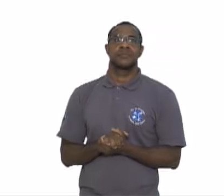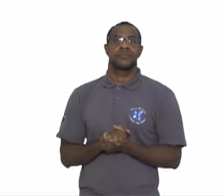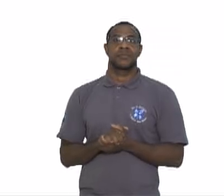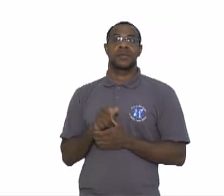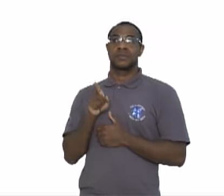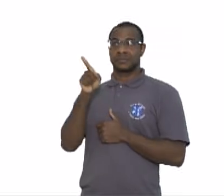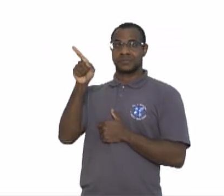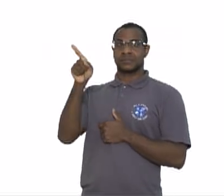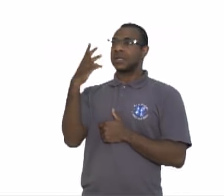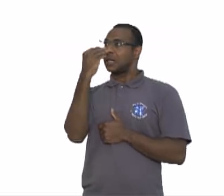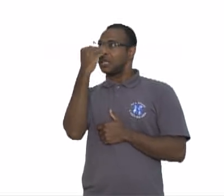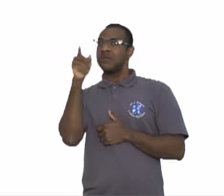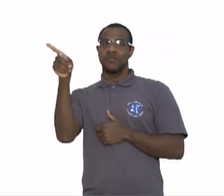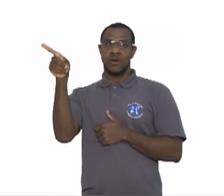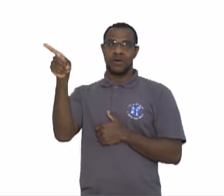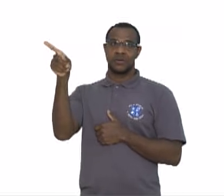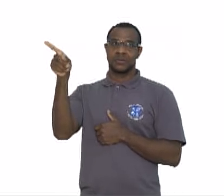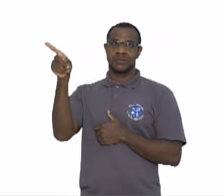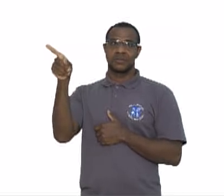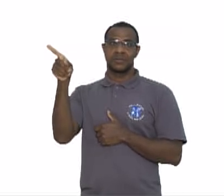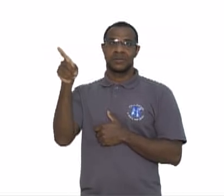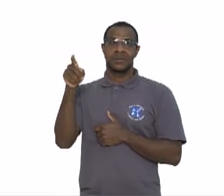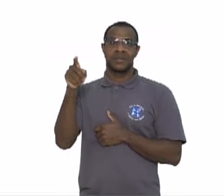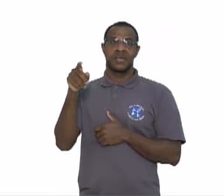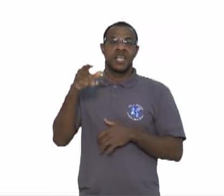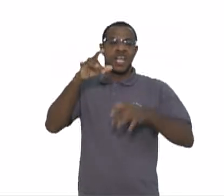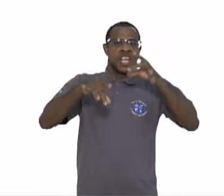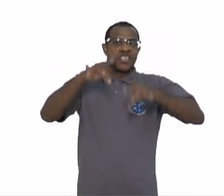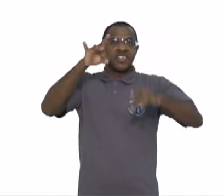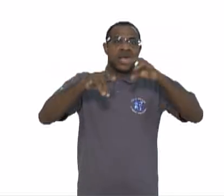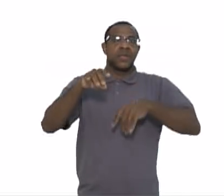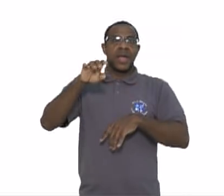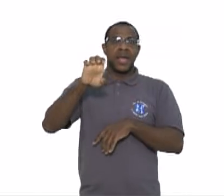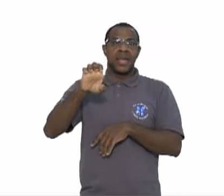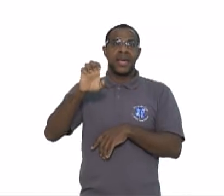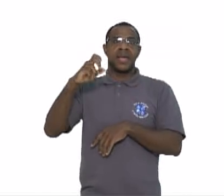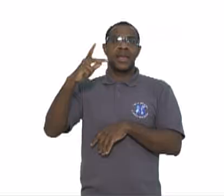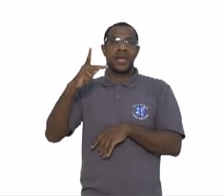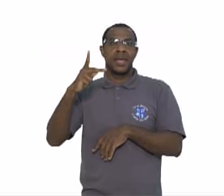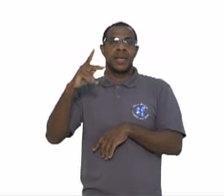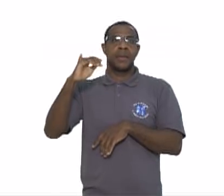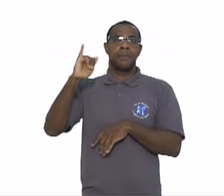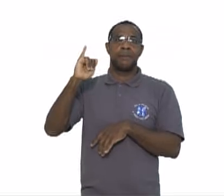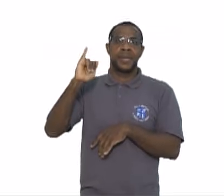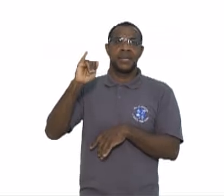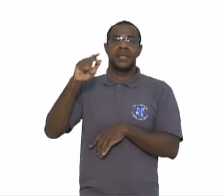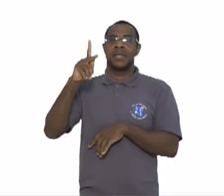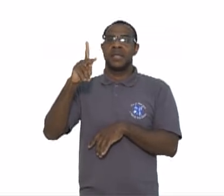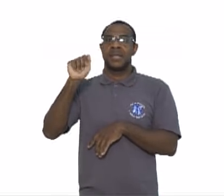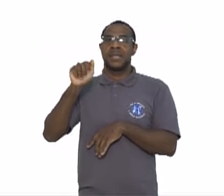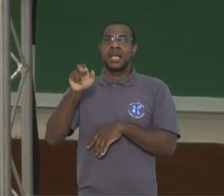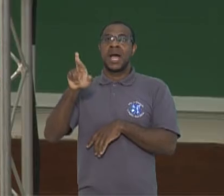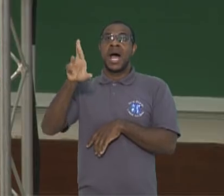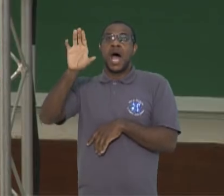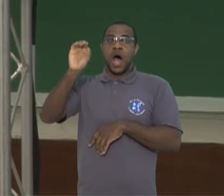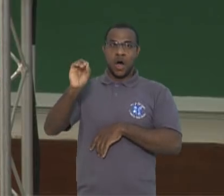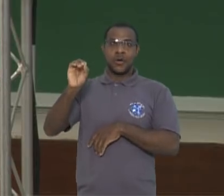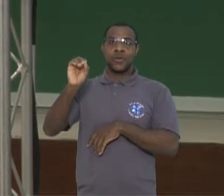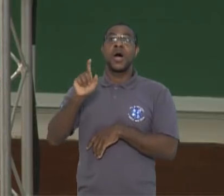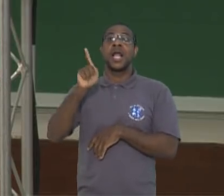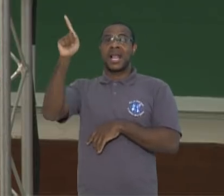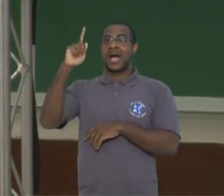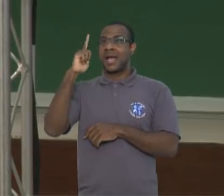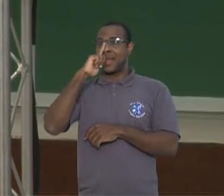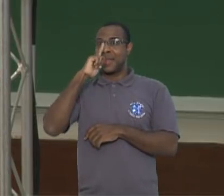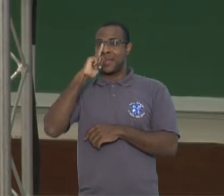Aqui, ó, a foto do Teatro Epidauro, né, na Grécia, ó, cabia 14 mil pessoas. Então, muita gente